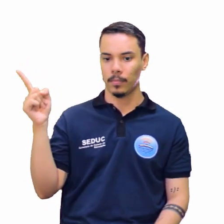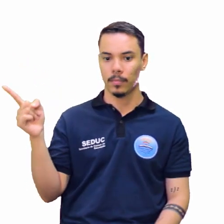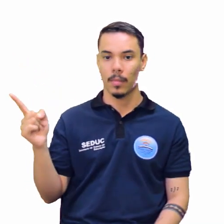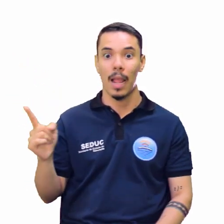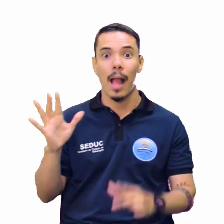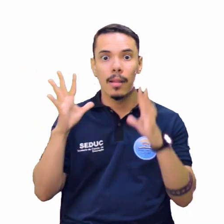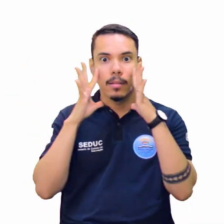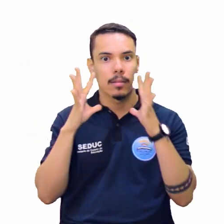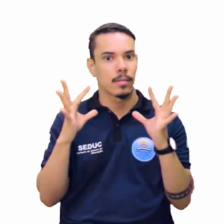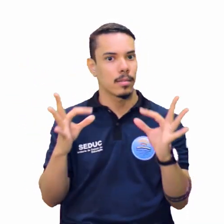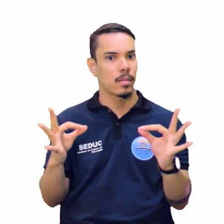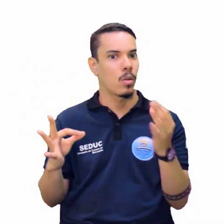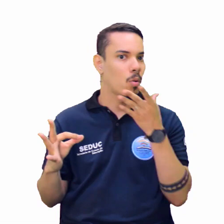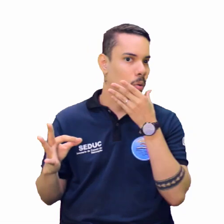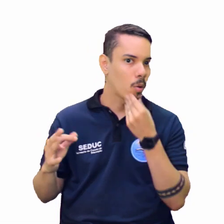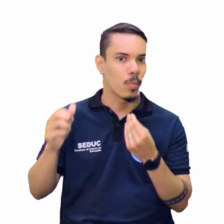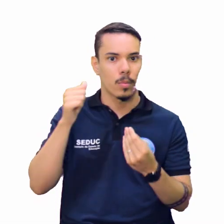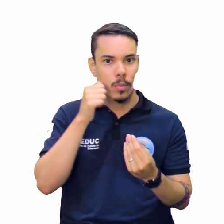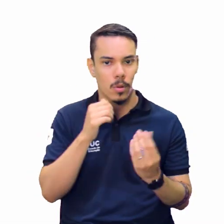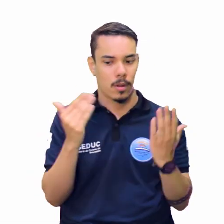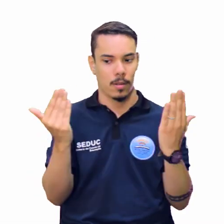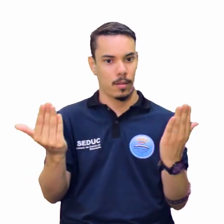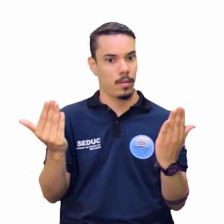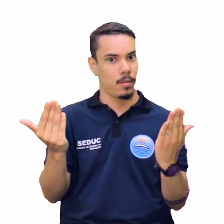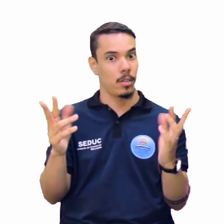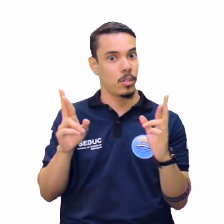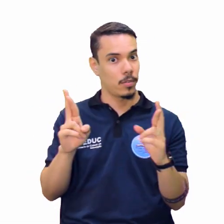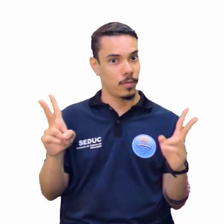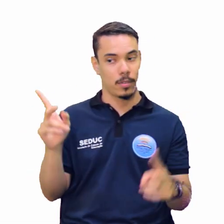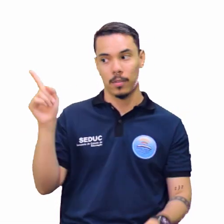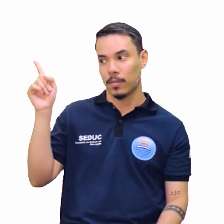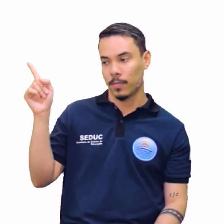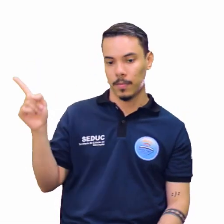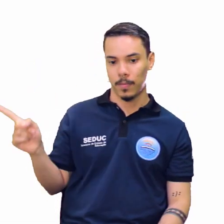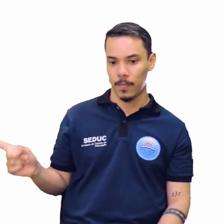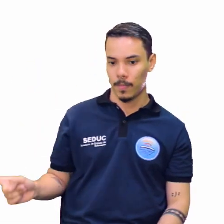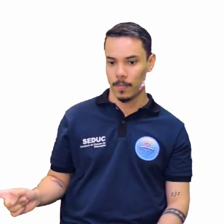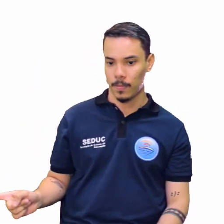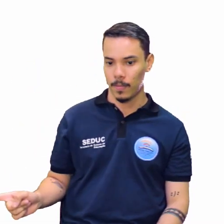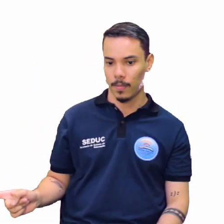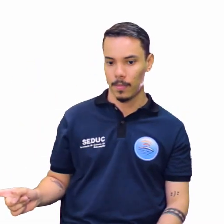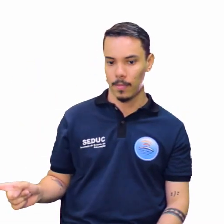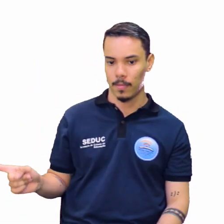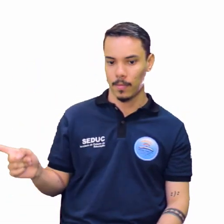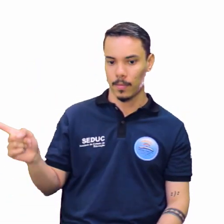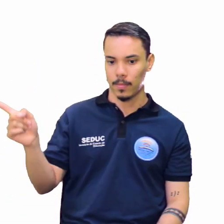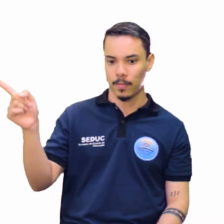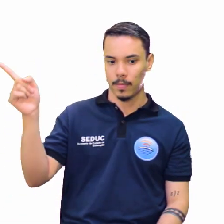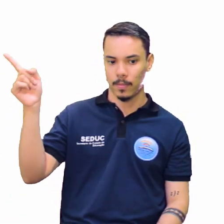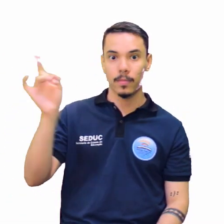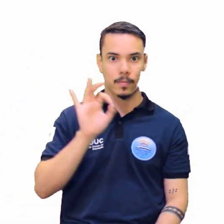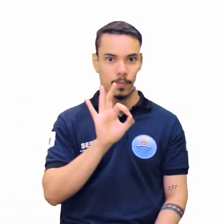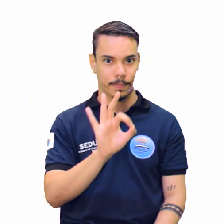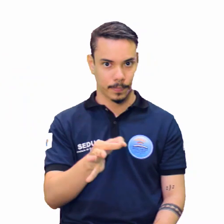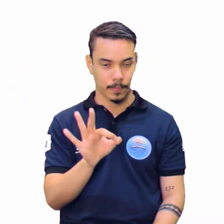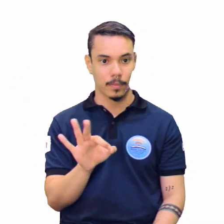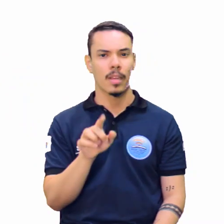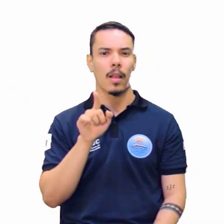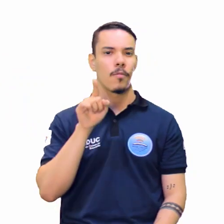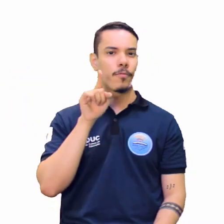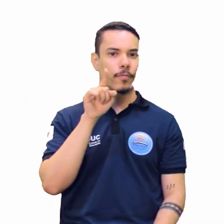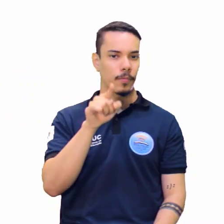apoletiza o charlatão a charlatã viu só você